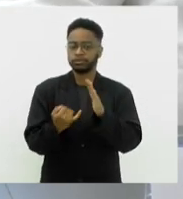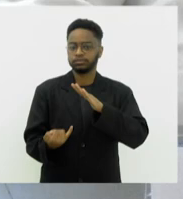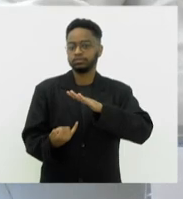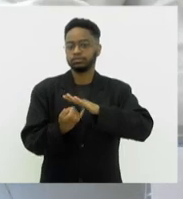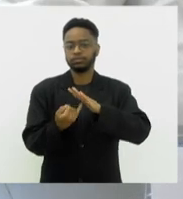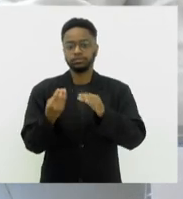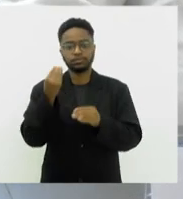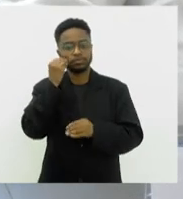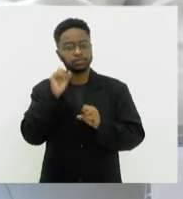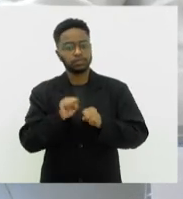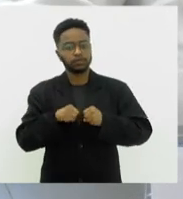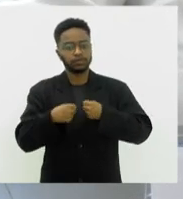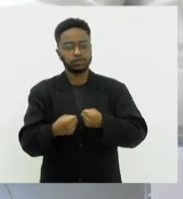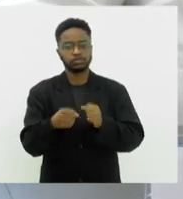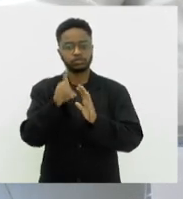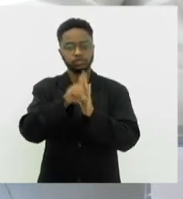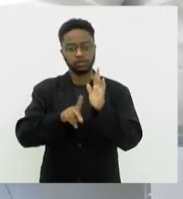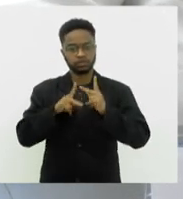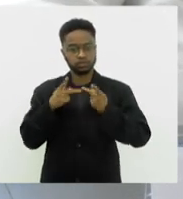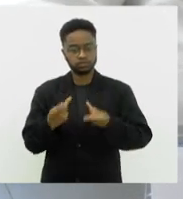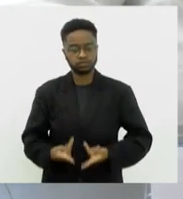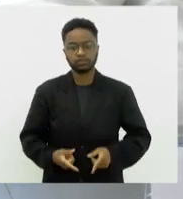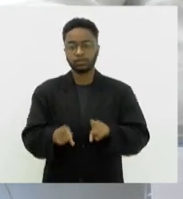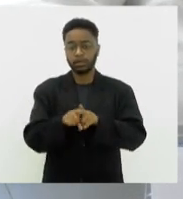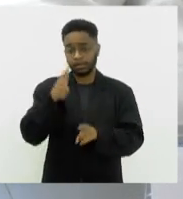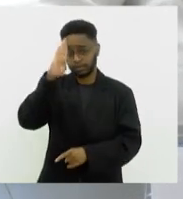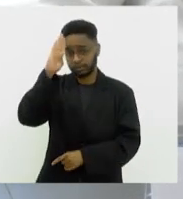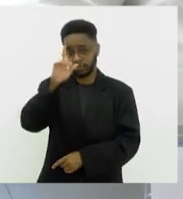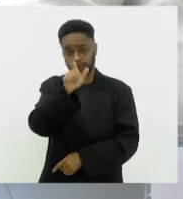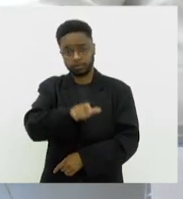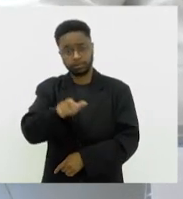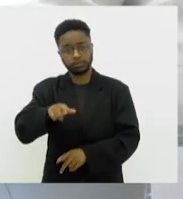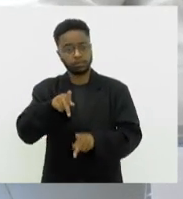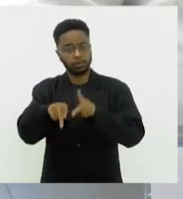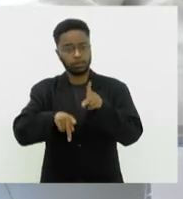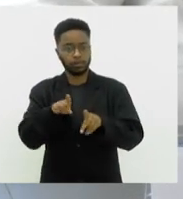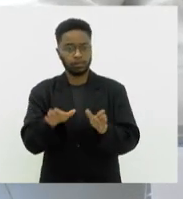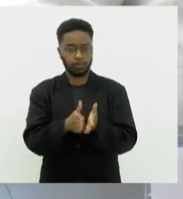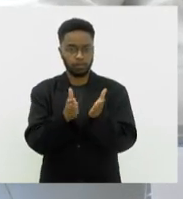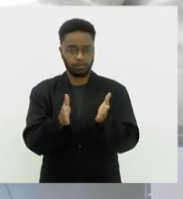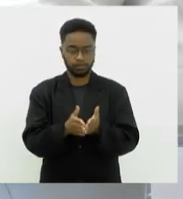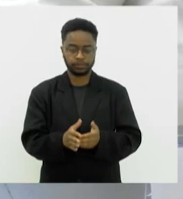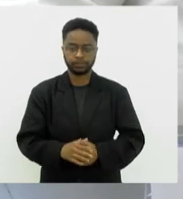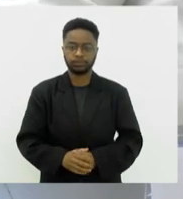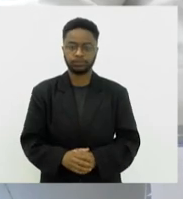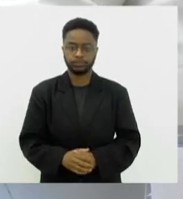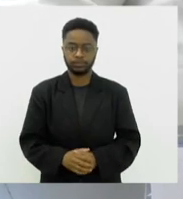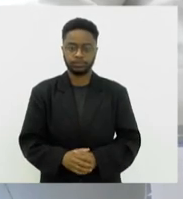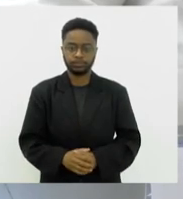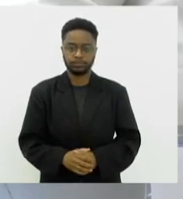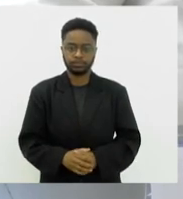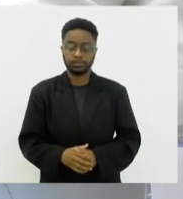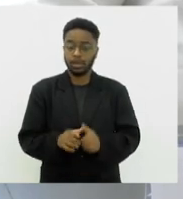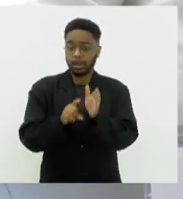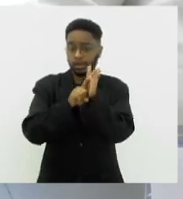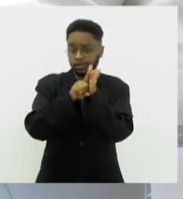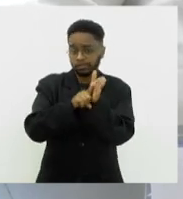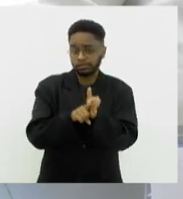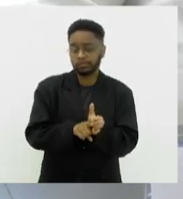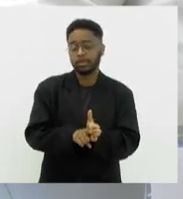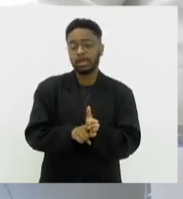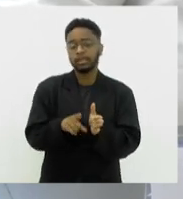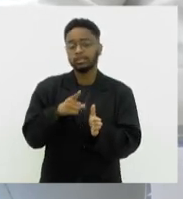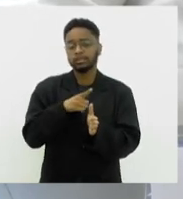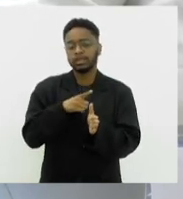a defesa dos Direitos Humanos sobretudo dos mais pobres sobre essas investigações que abiam algumas palavras a título de